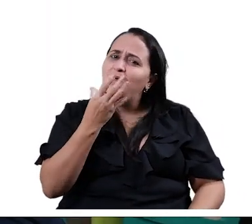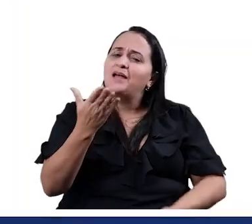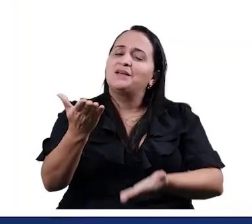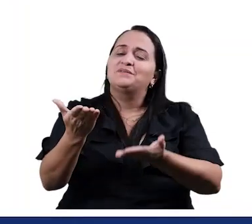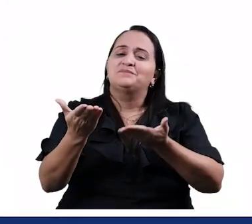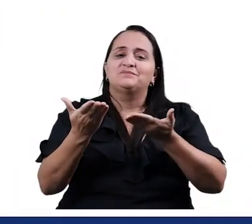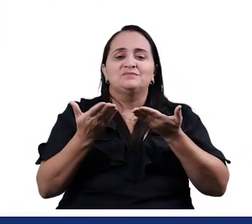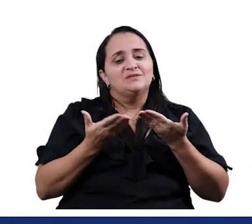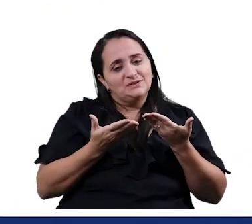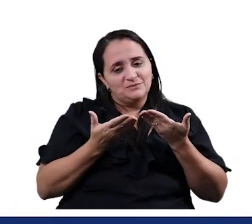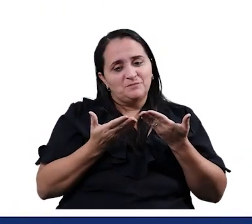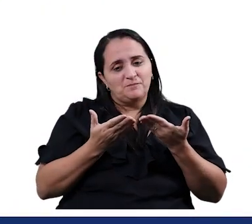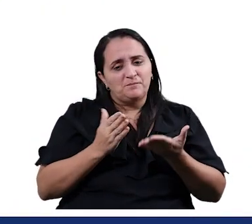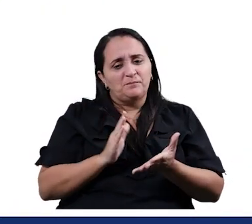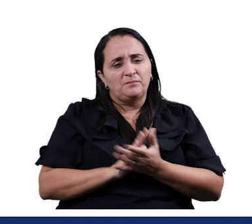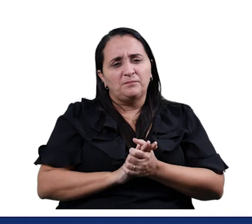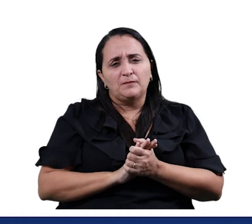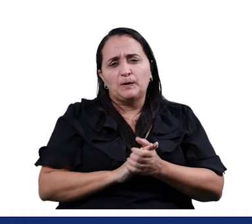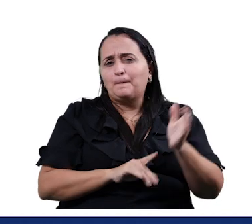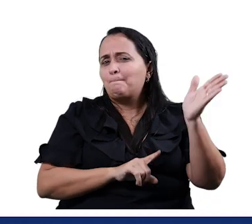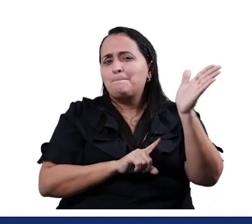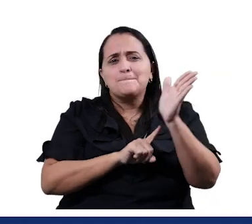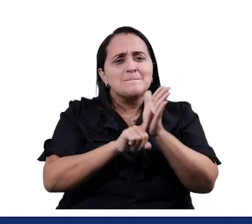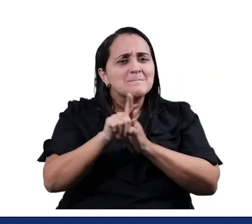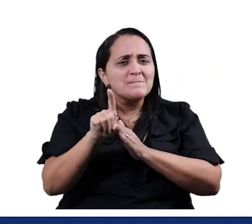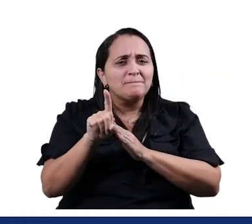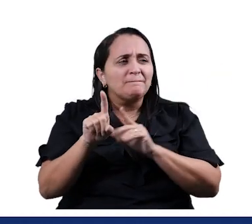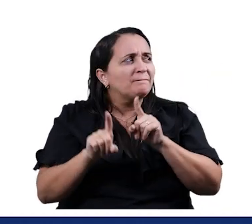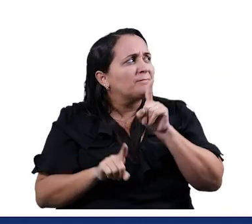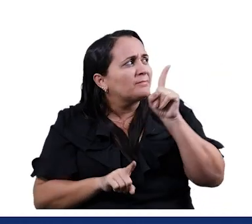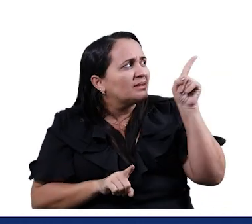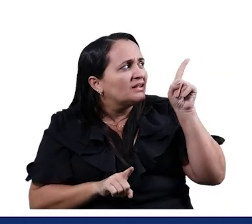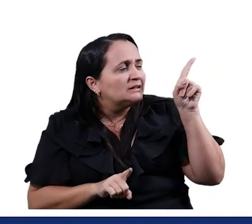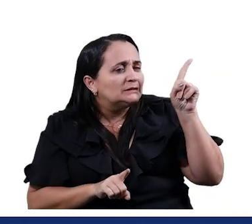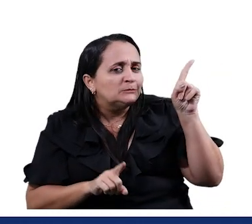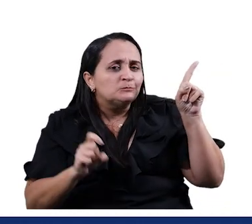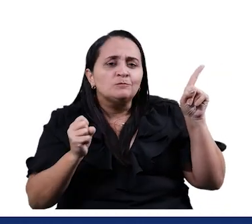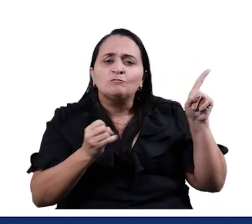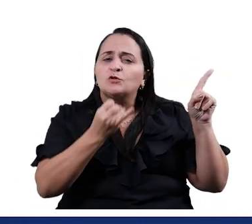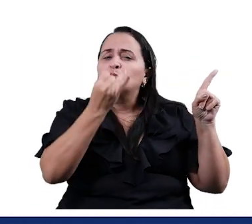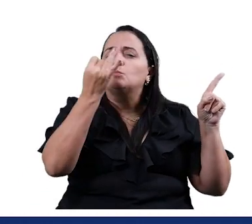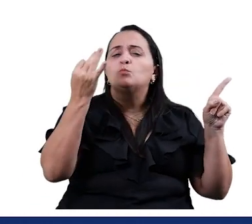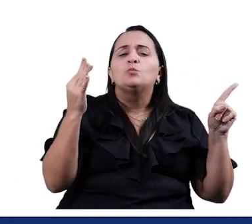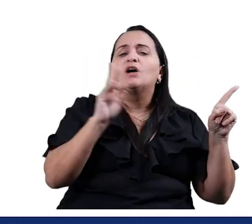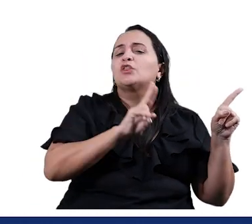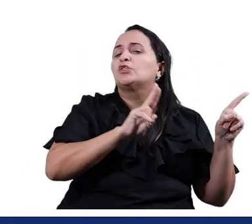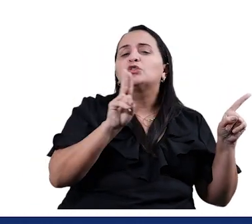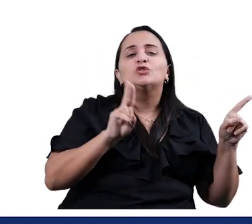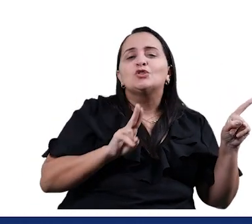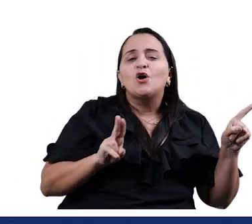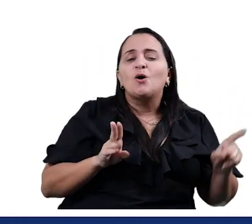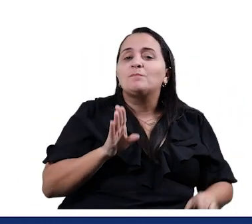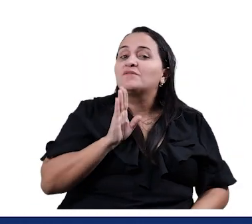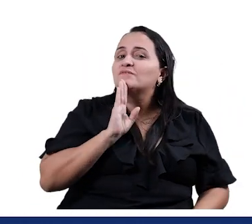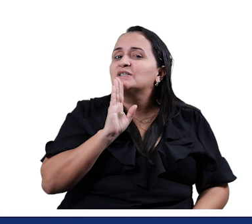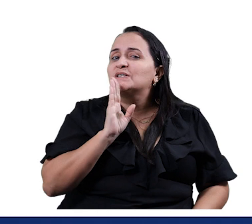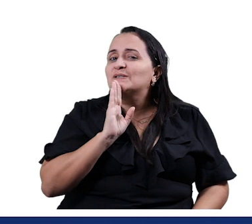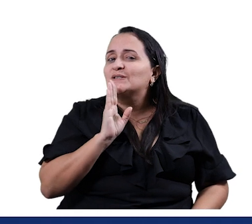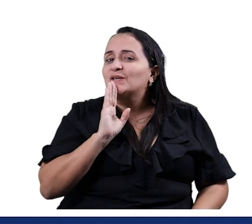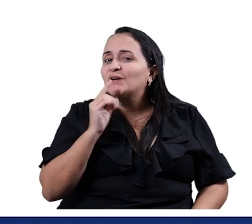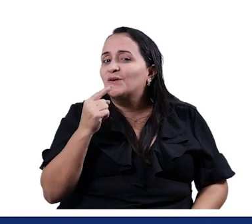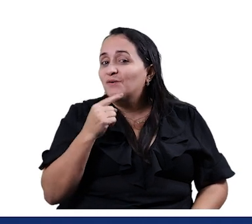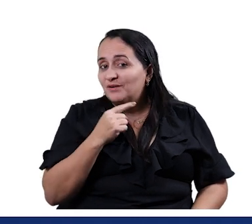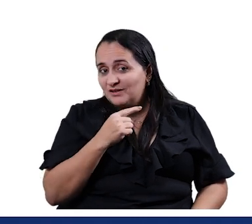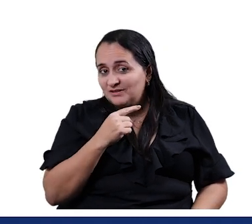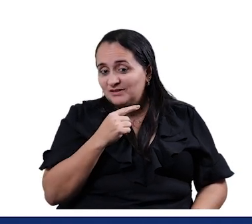uma pergunta. Quais nomes dessa lista você conhece? Vou te apresentar